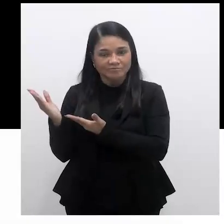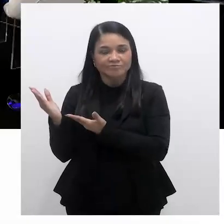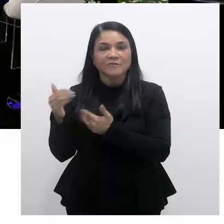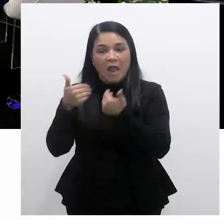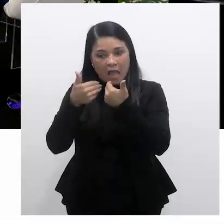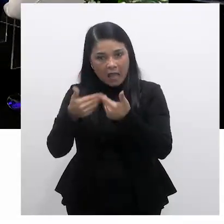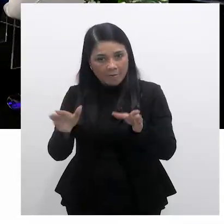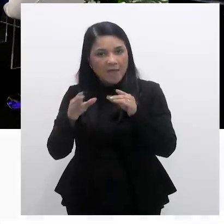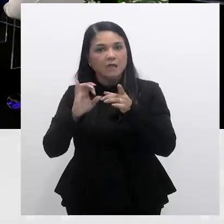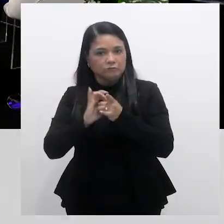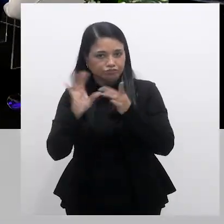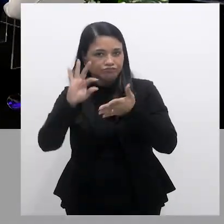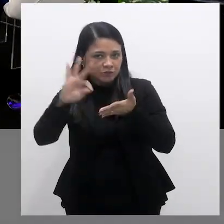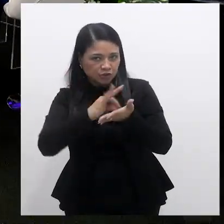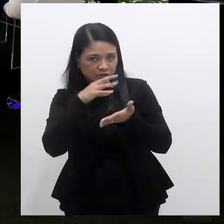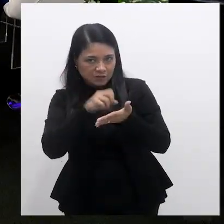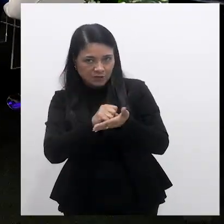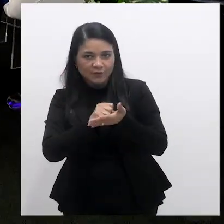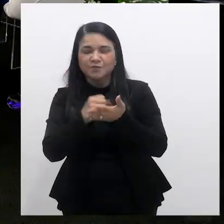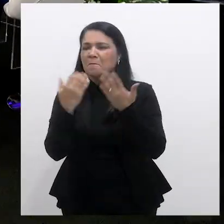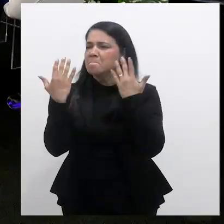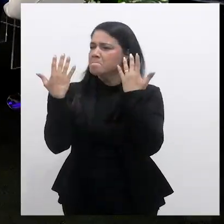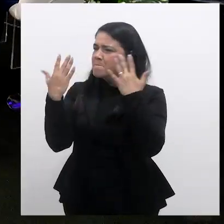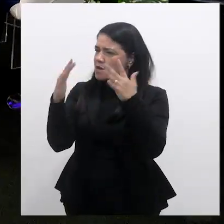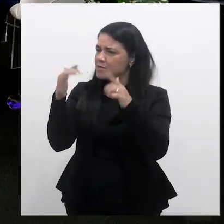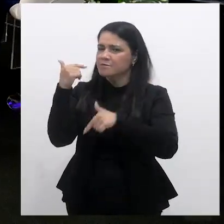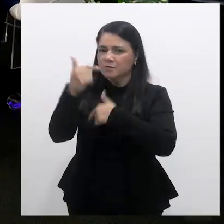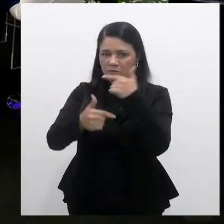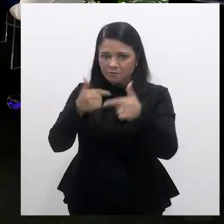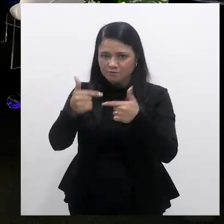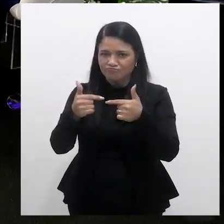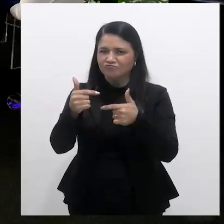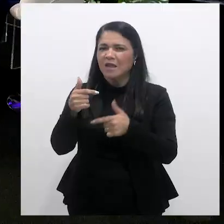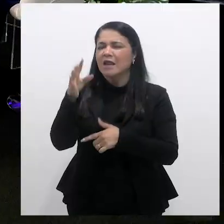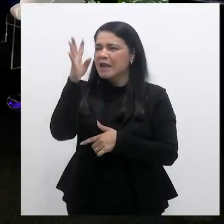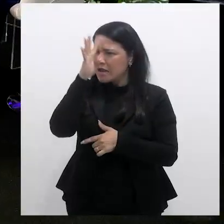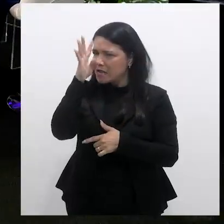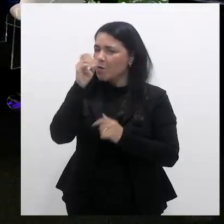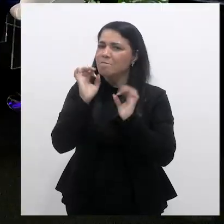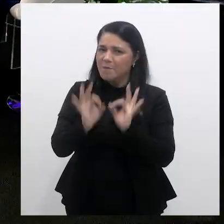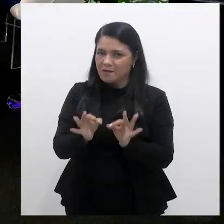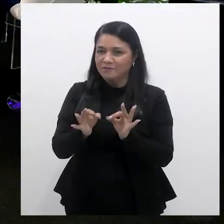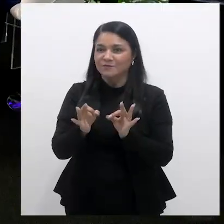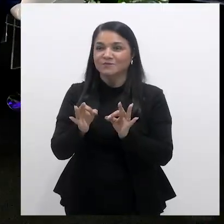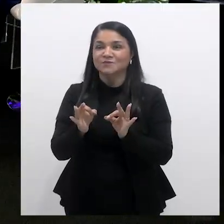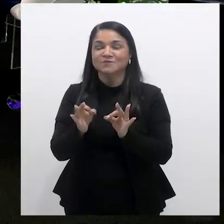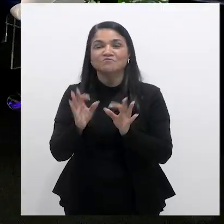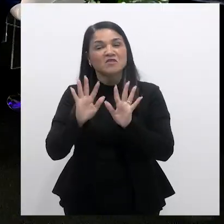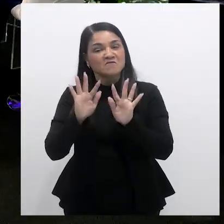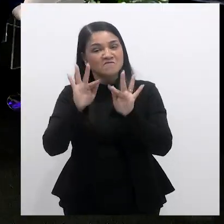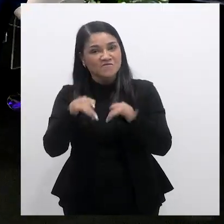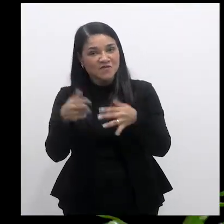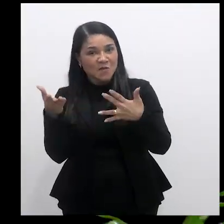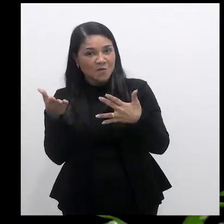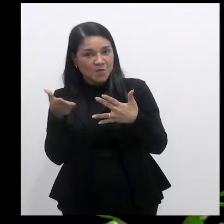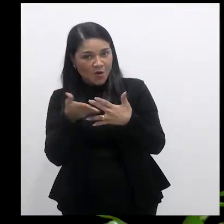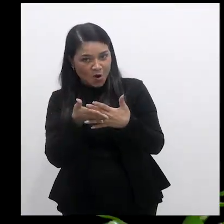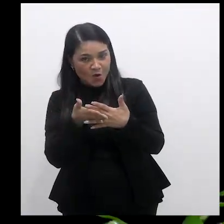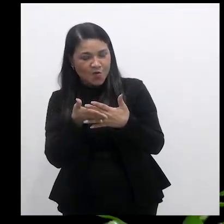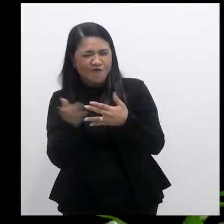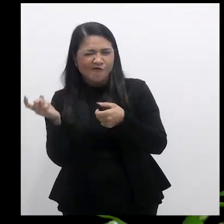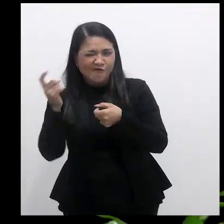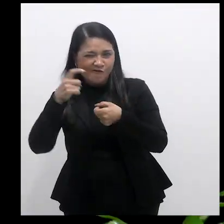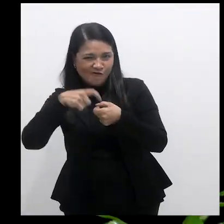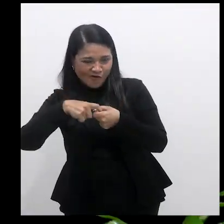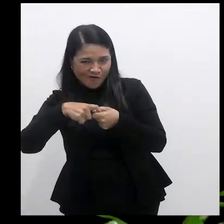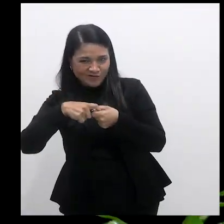olharescariocas.com.br. E está super aberto ainda. Está super aberto. Parabéns pelo seu trabalho. Muito bacana, realmente. E a gente encerra